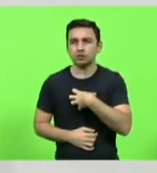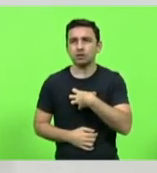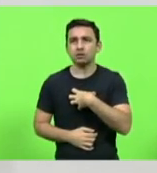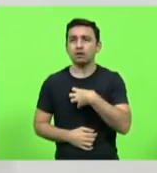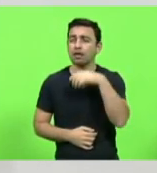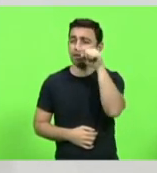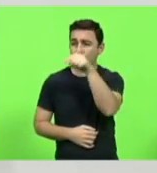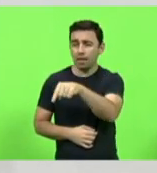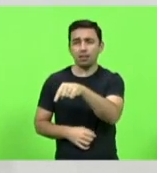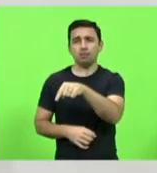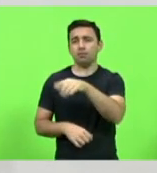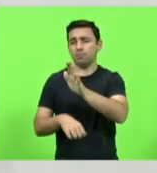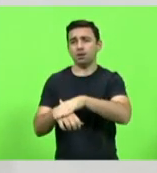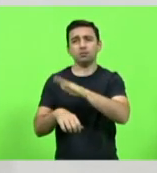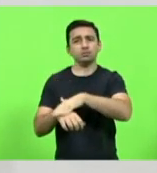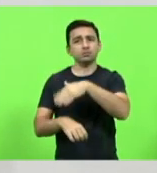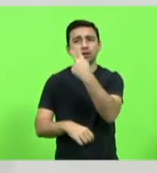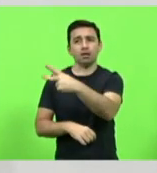deputado.